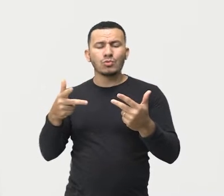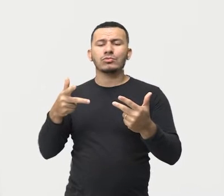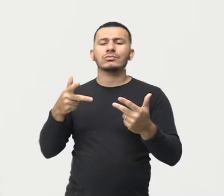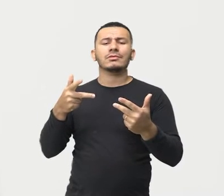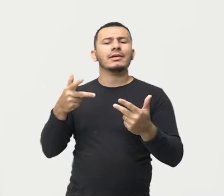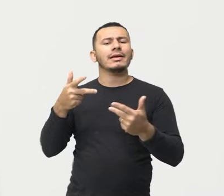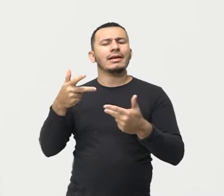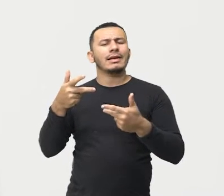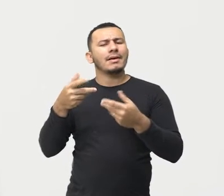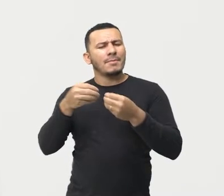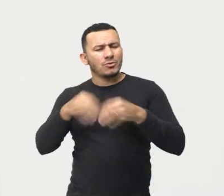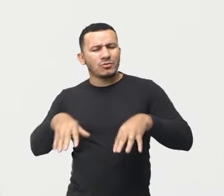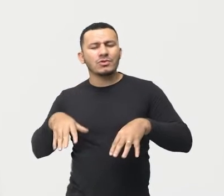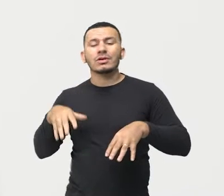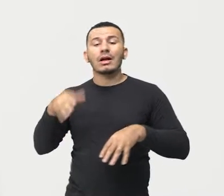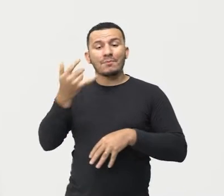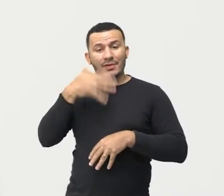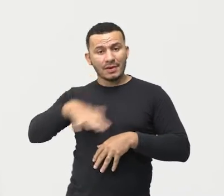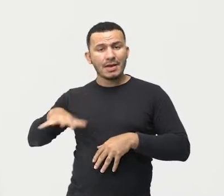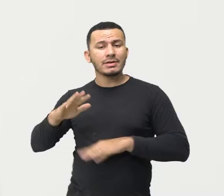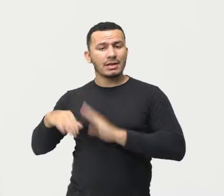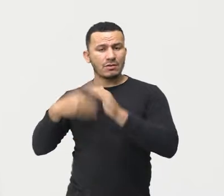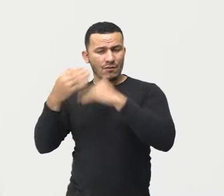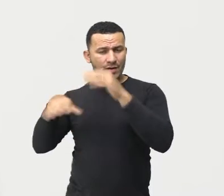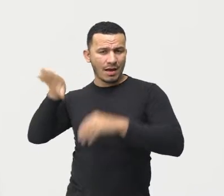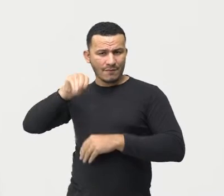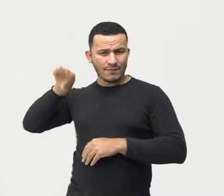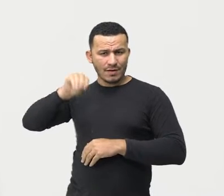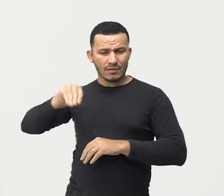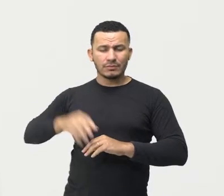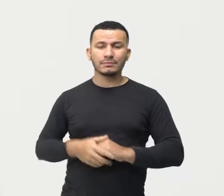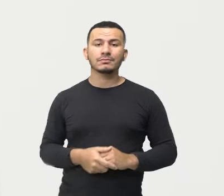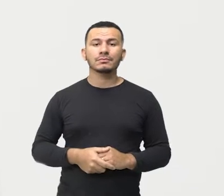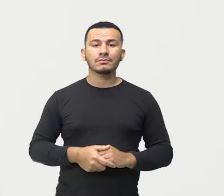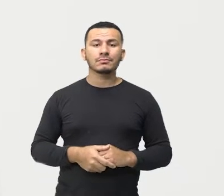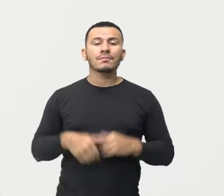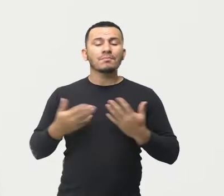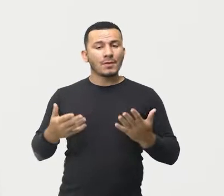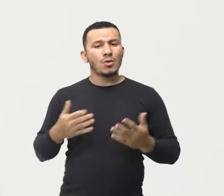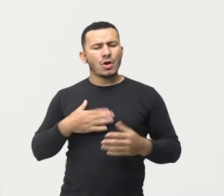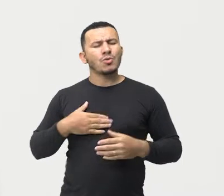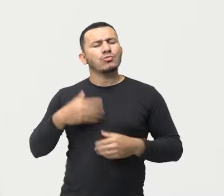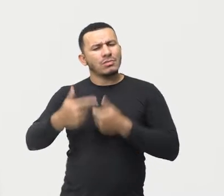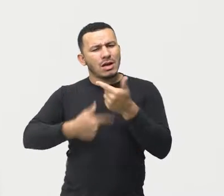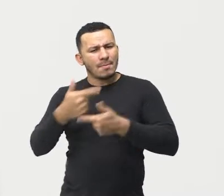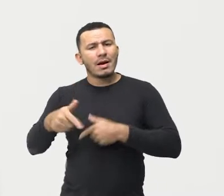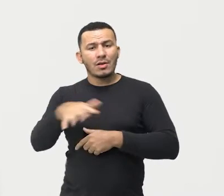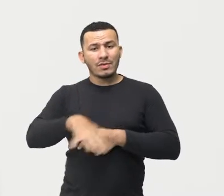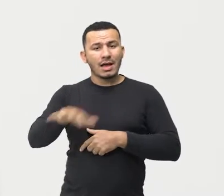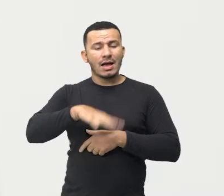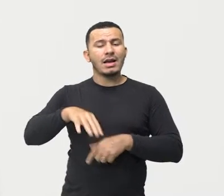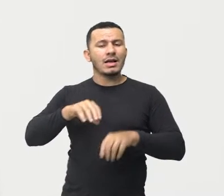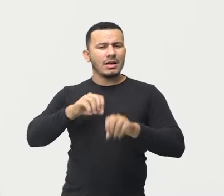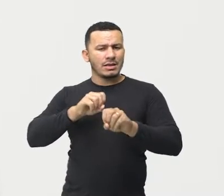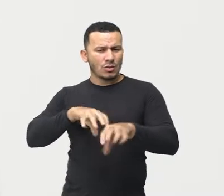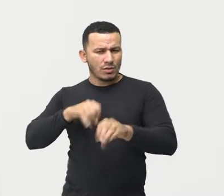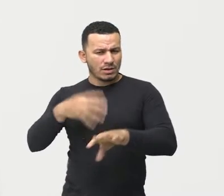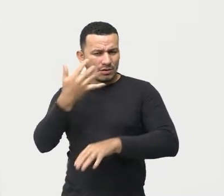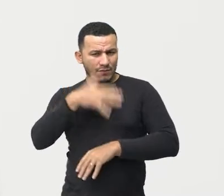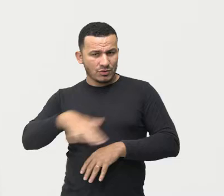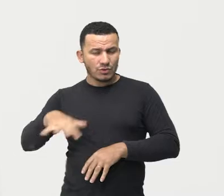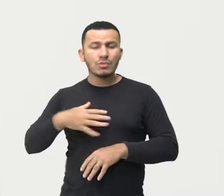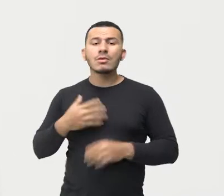das crianças. Como educadora que trabalha na educação infantil, tenho notado que